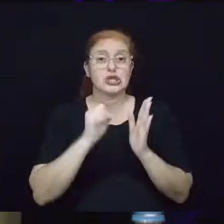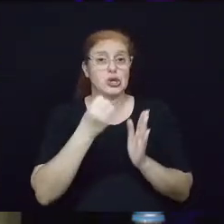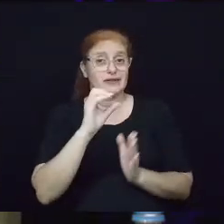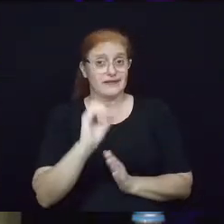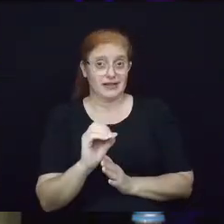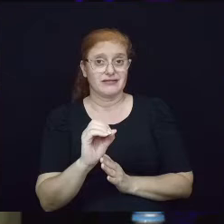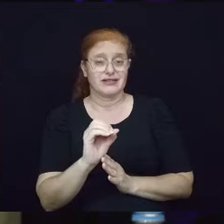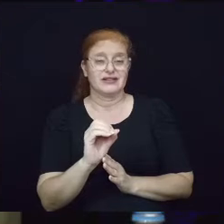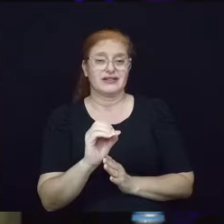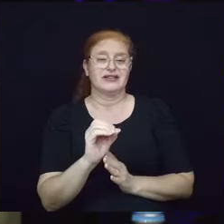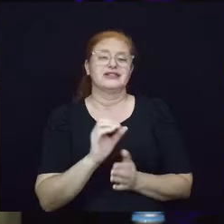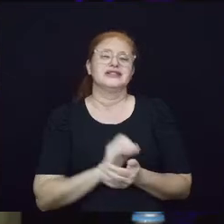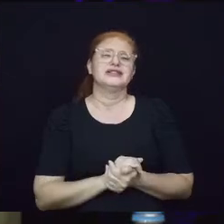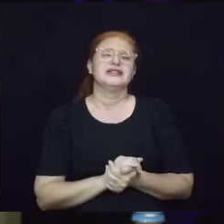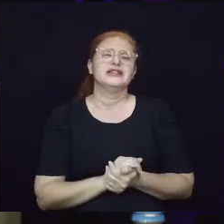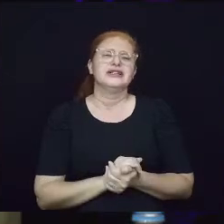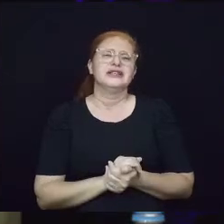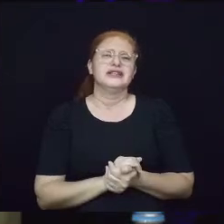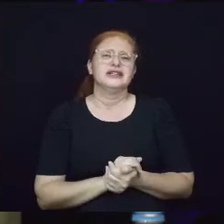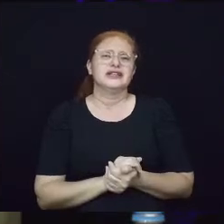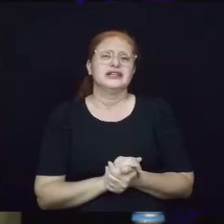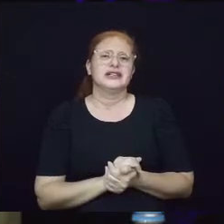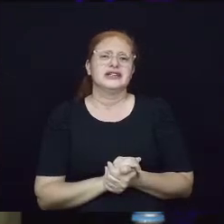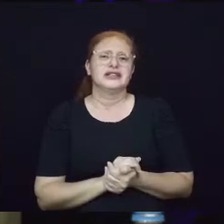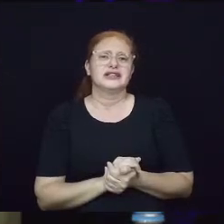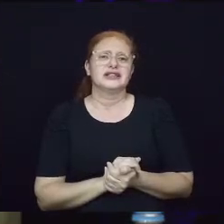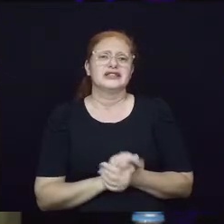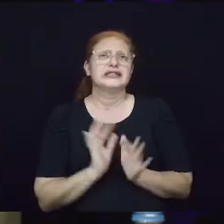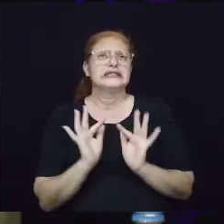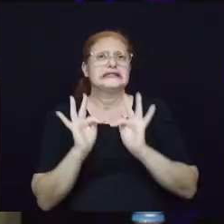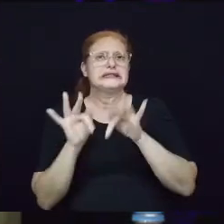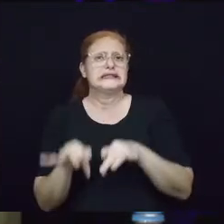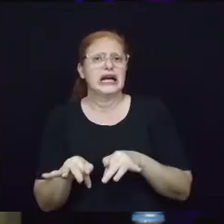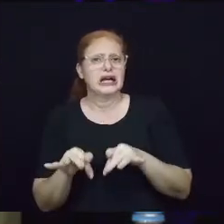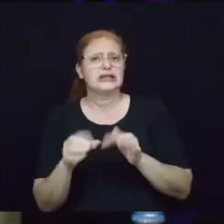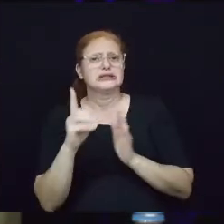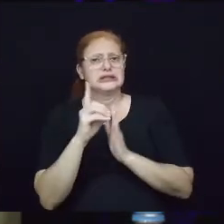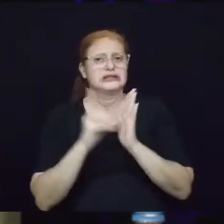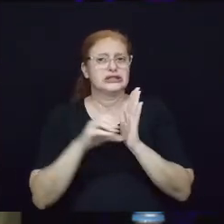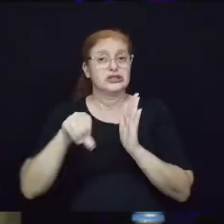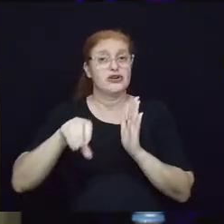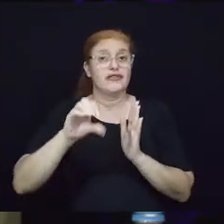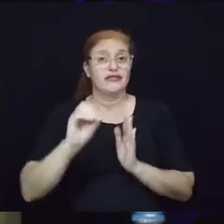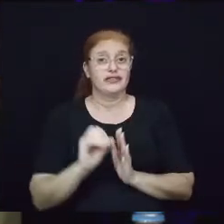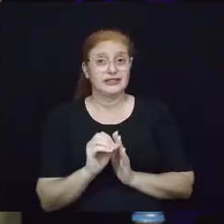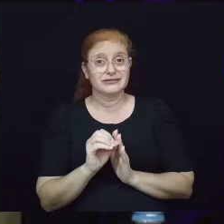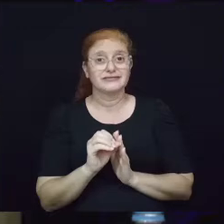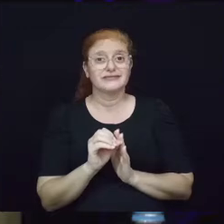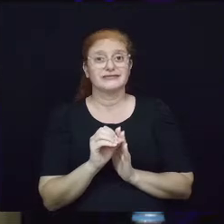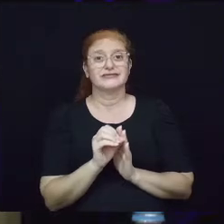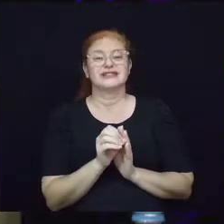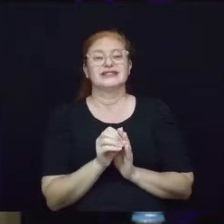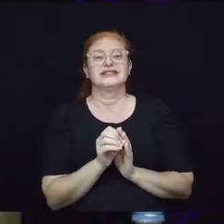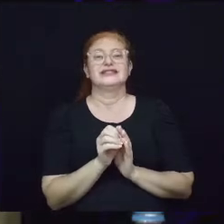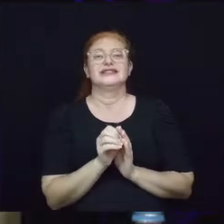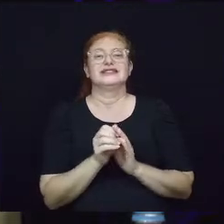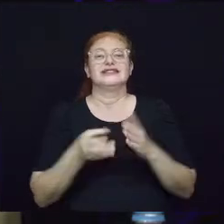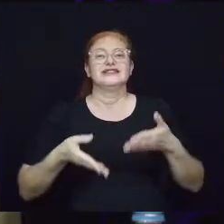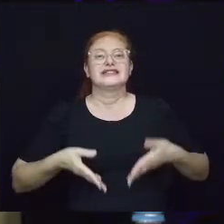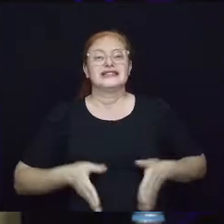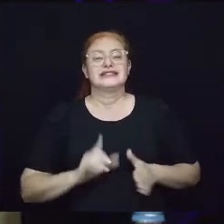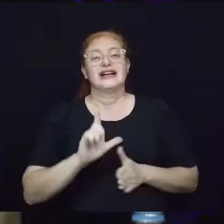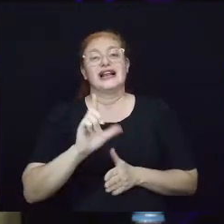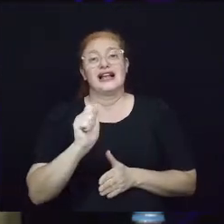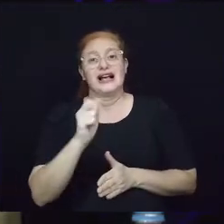Crimson. E no final, no meados de 90, nasceu a Lara e eu fiquei um período grande sem escutar